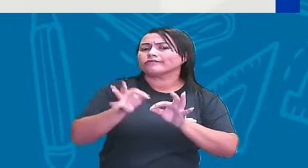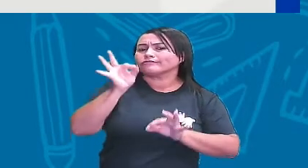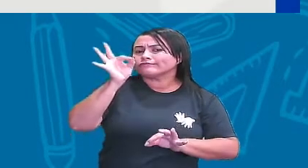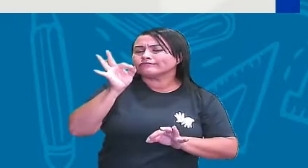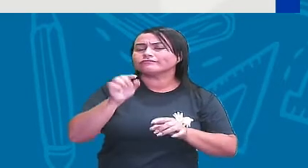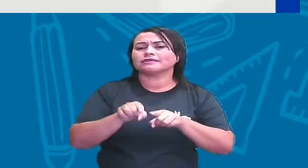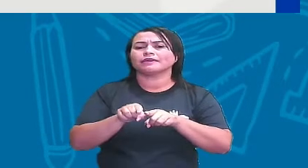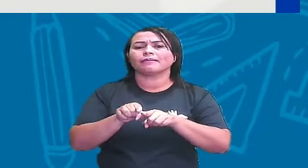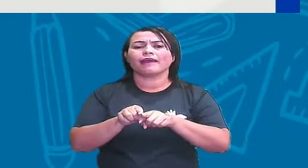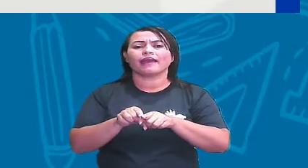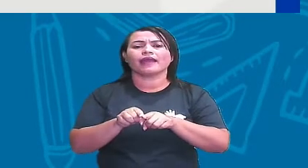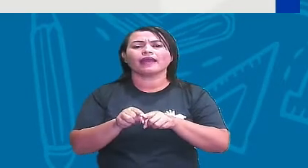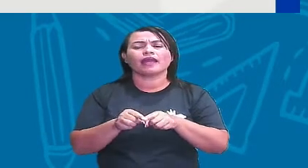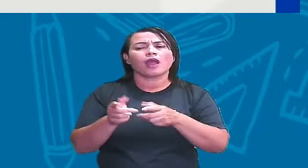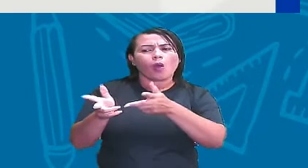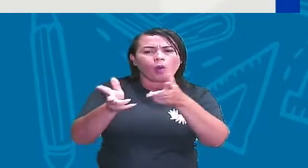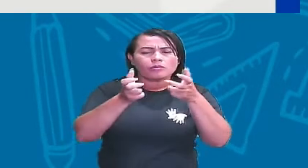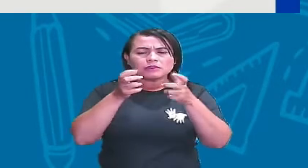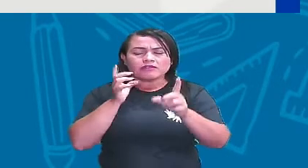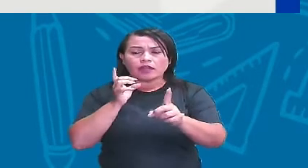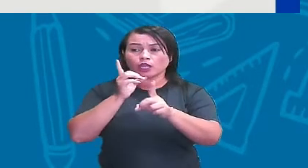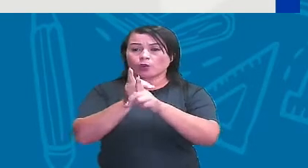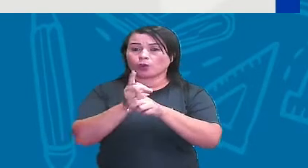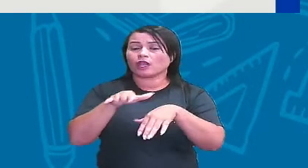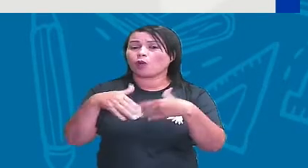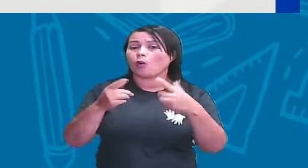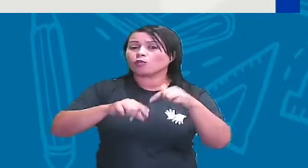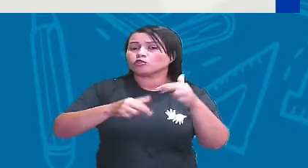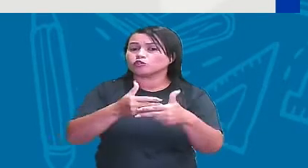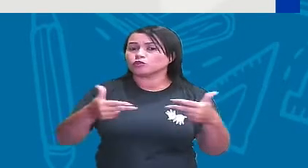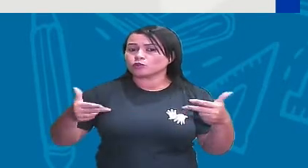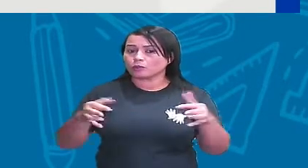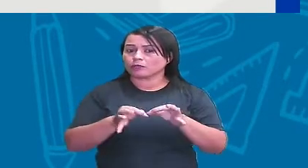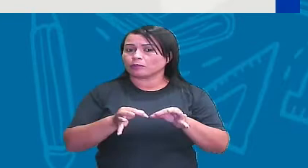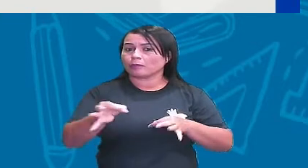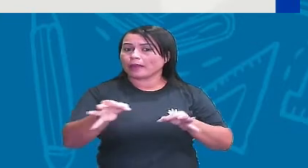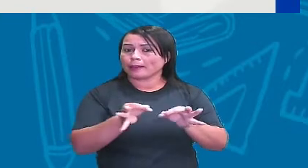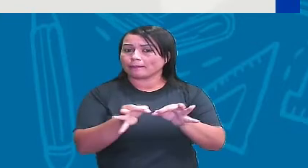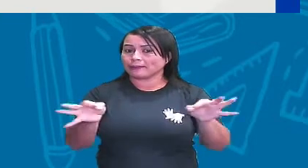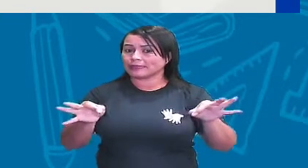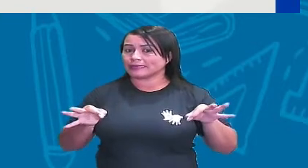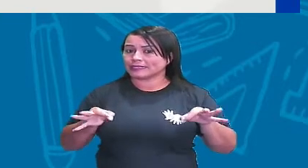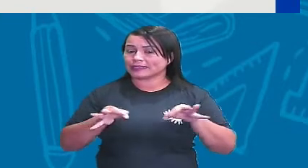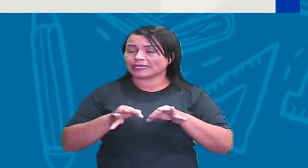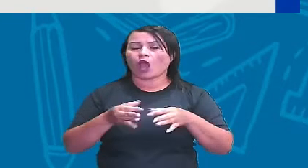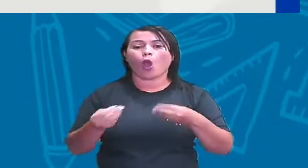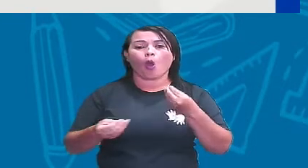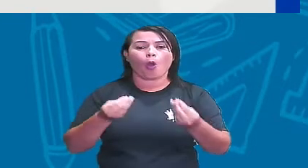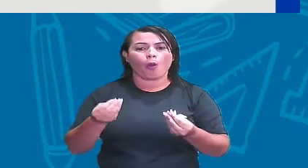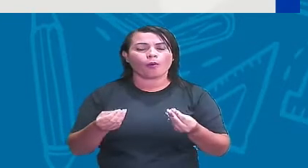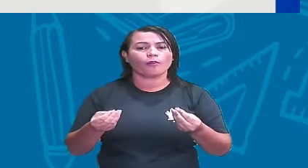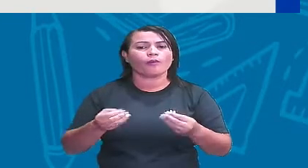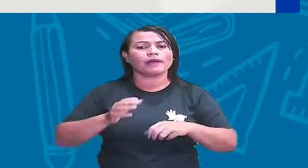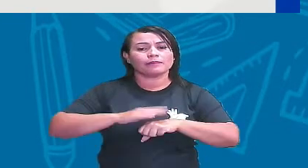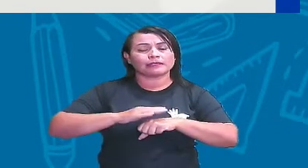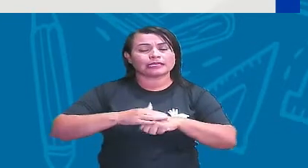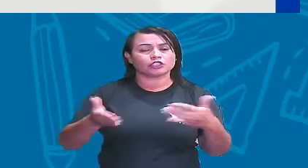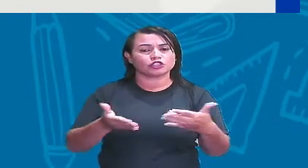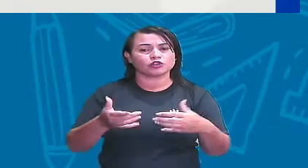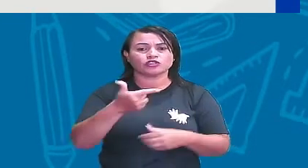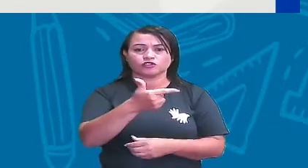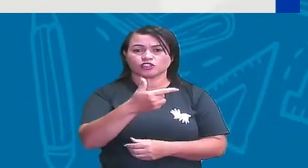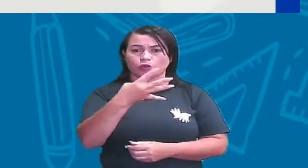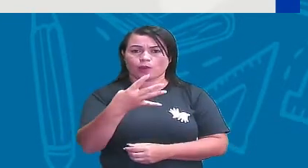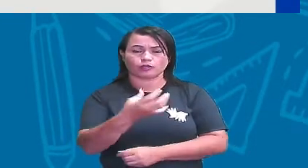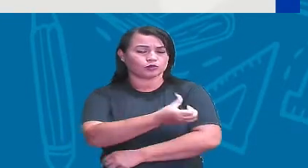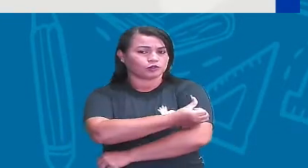identificação do instrumento adequado para a medida de uma grandeza. As habilidades de hoje é a habilidade 24